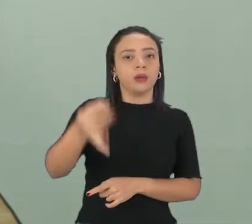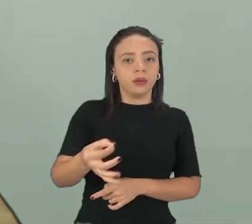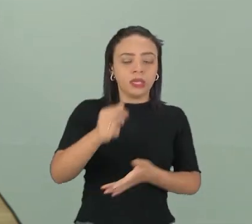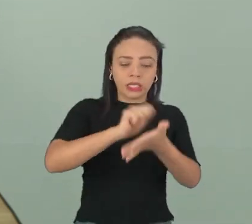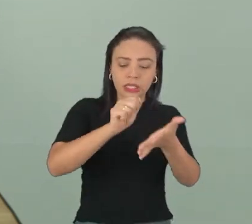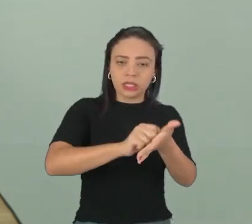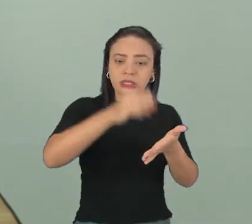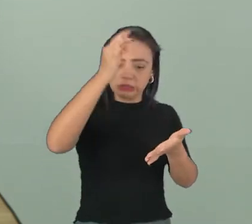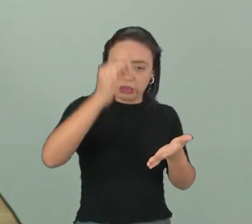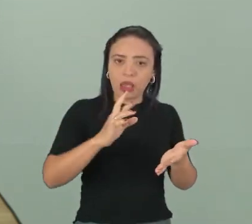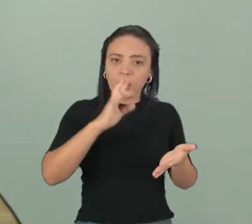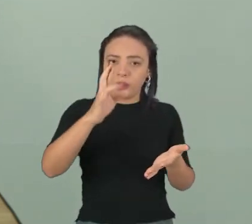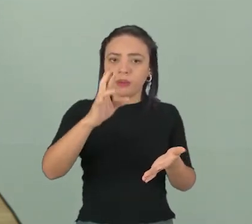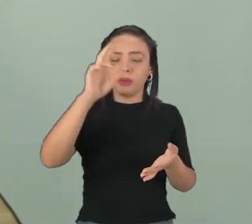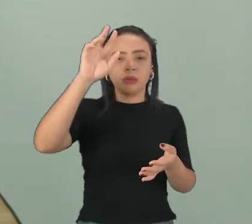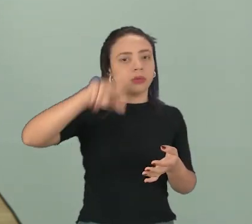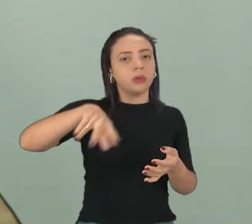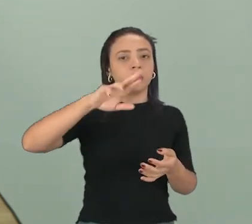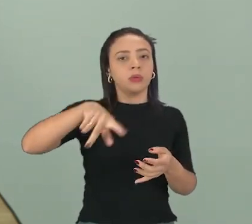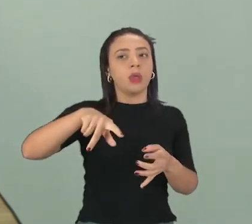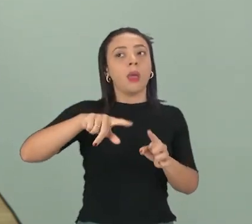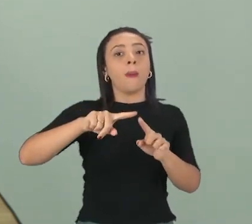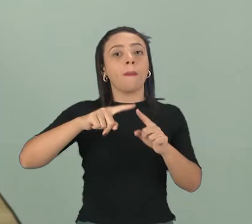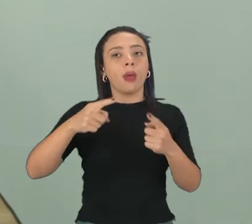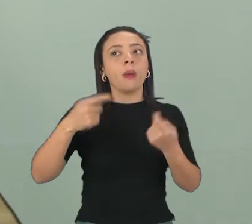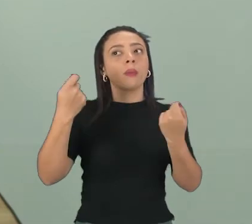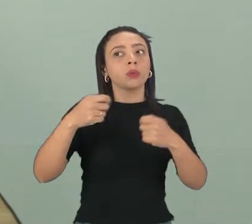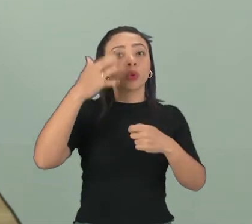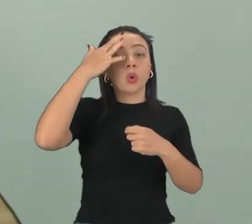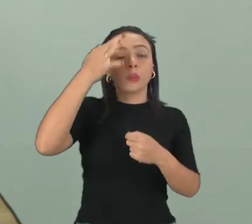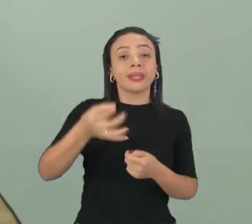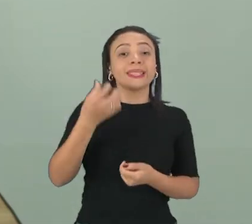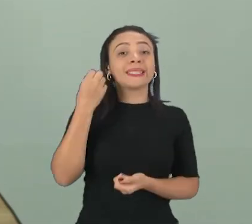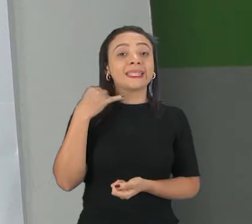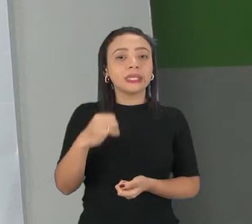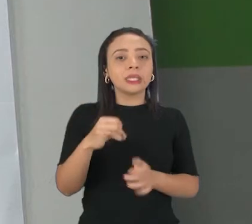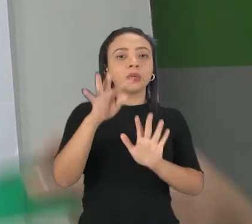aquela resposta, mas a gente compreende quando a gente está lendo o texto.